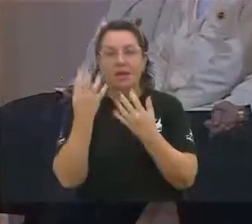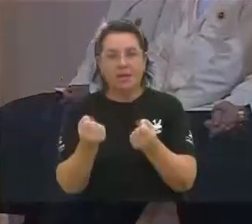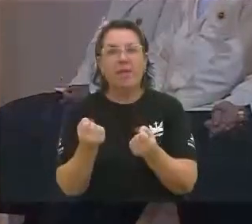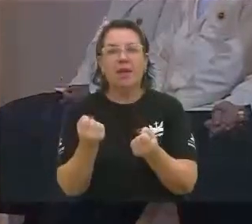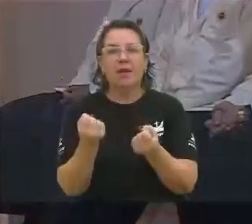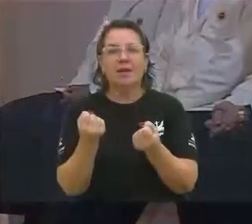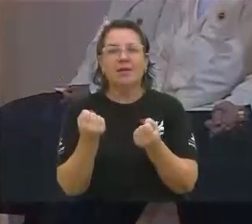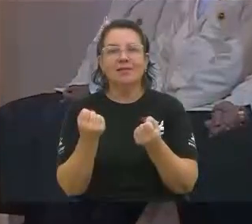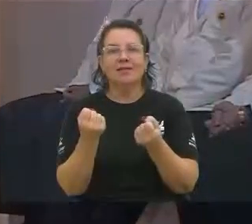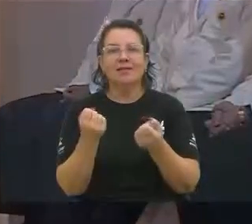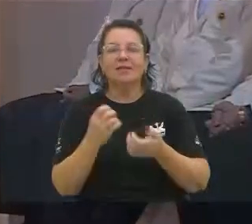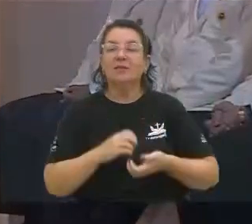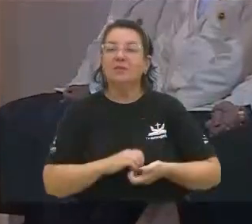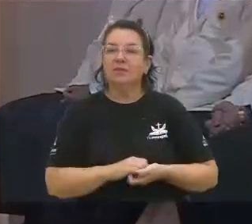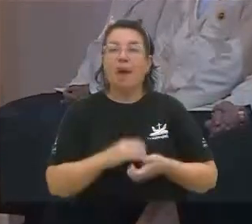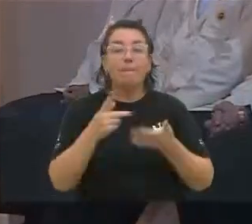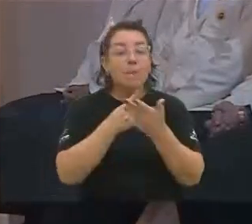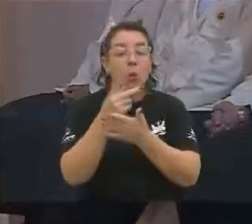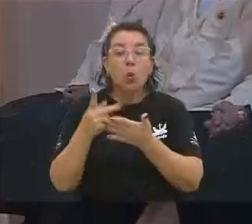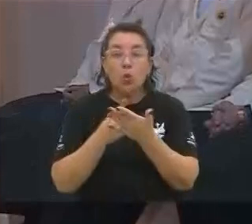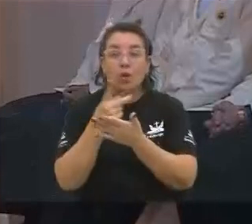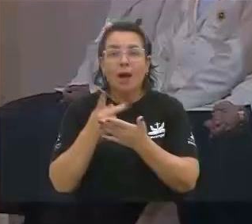recebereis procurai